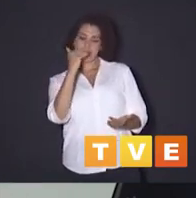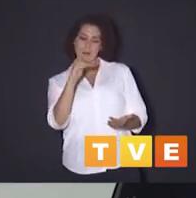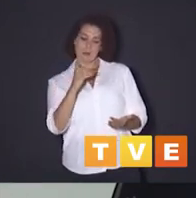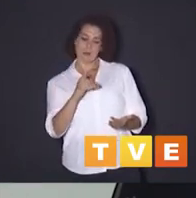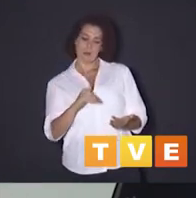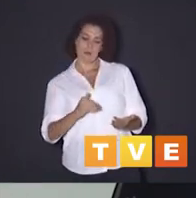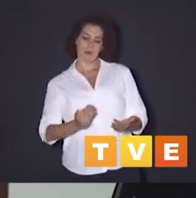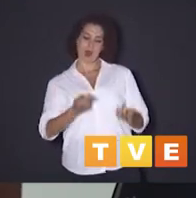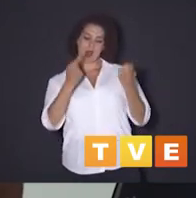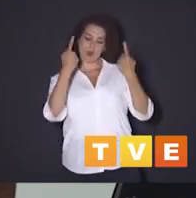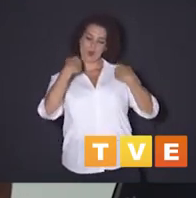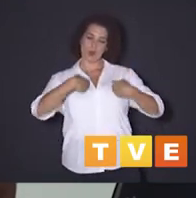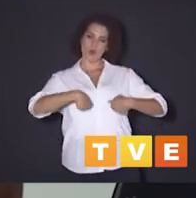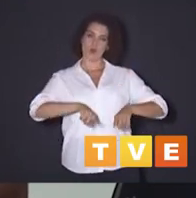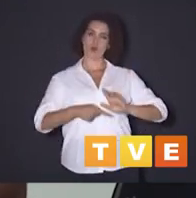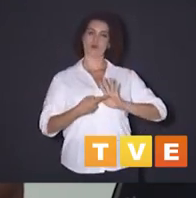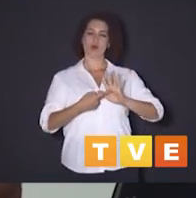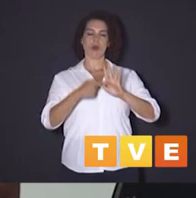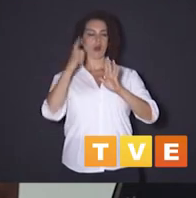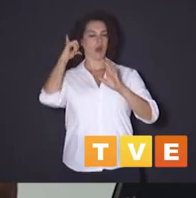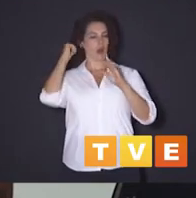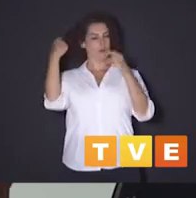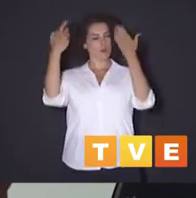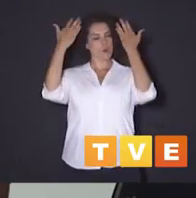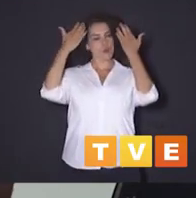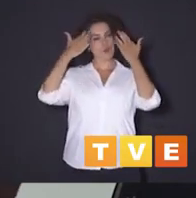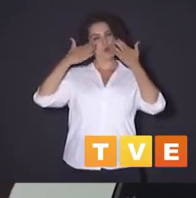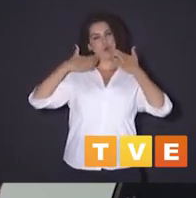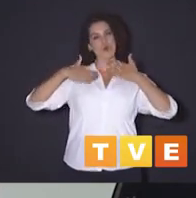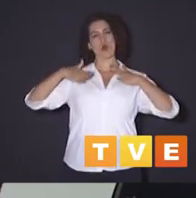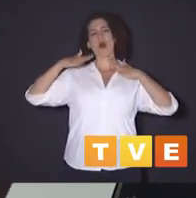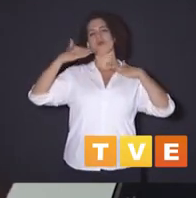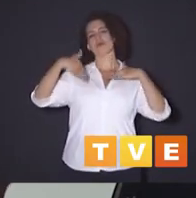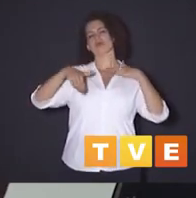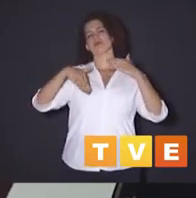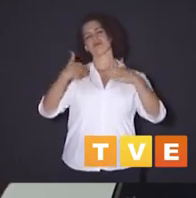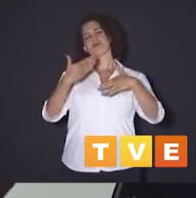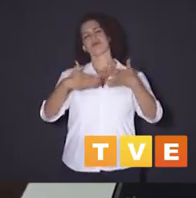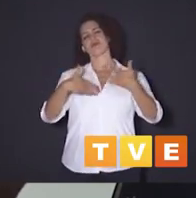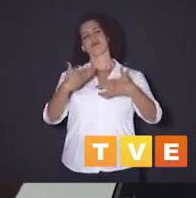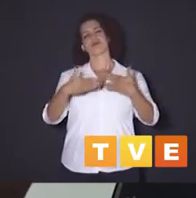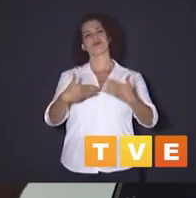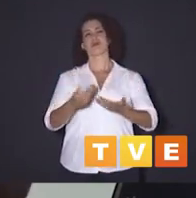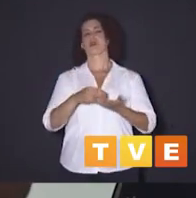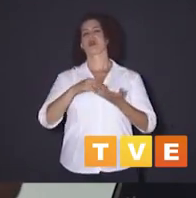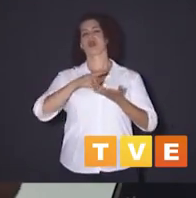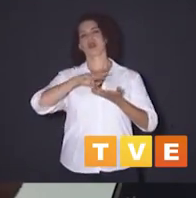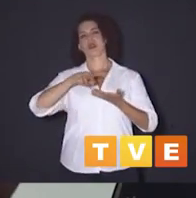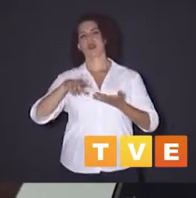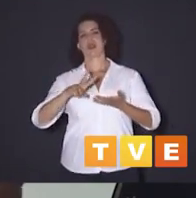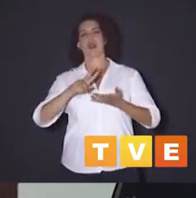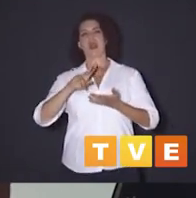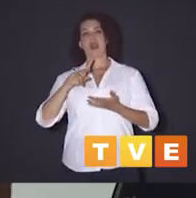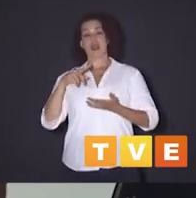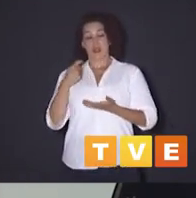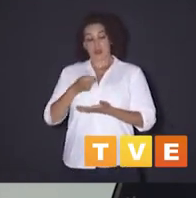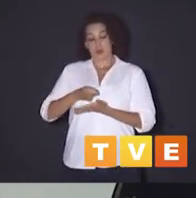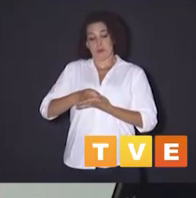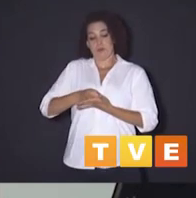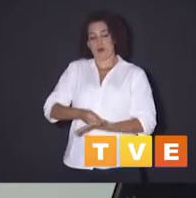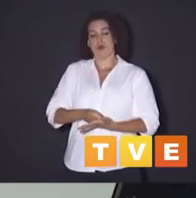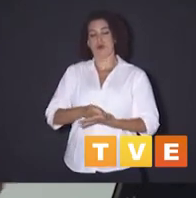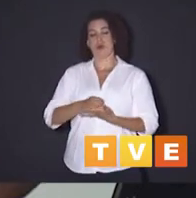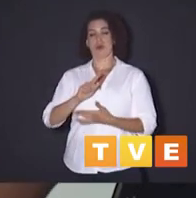que o constitui cabelo liso na e todos os processamentos que são impostos e pelos quais nós